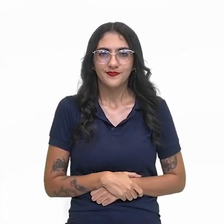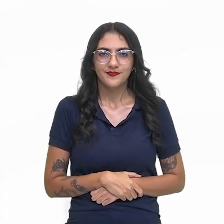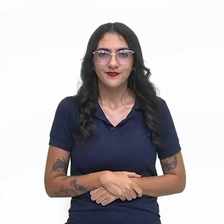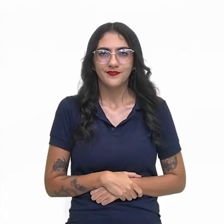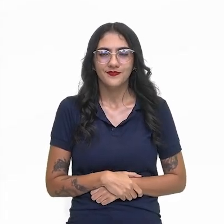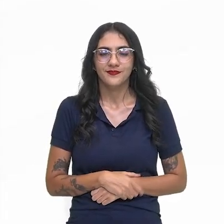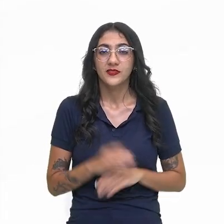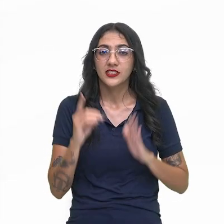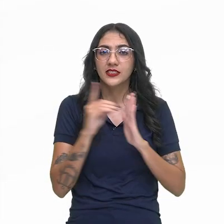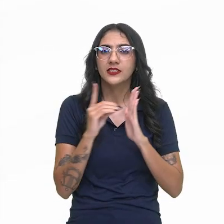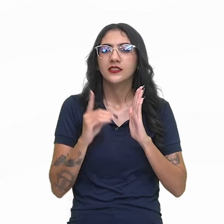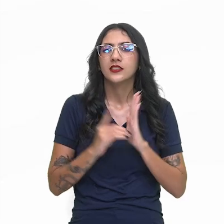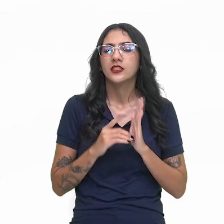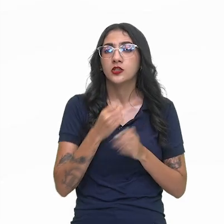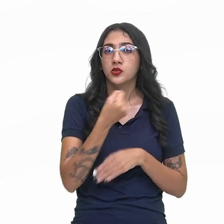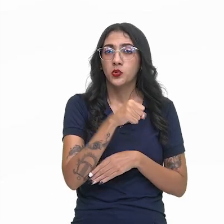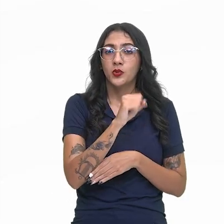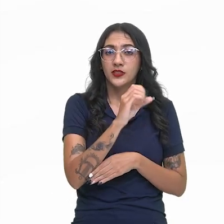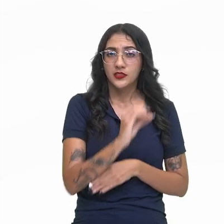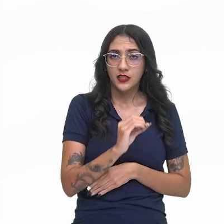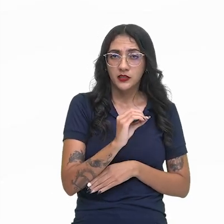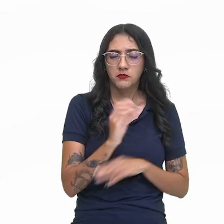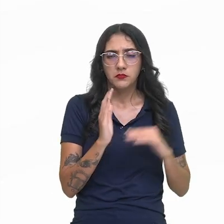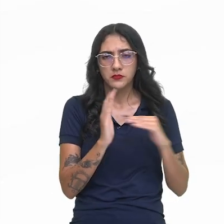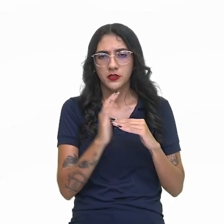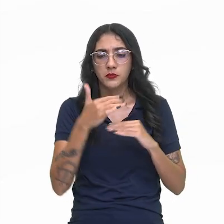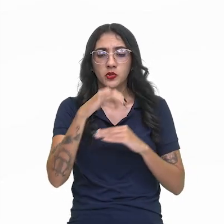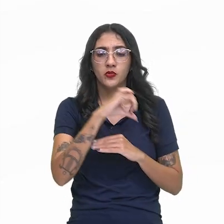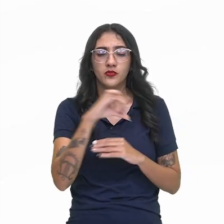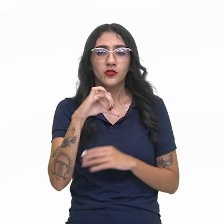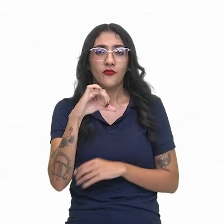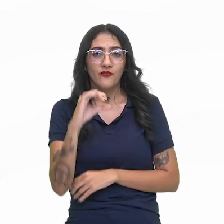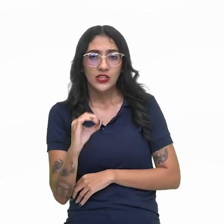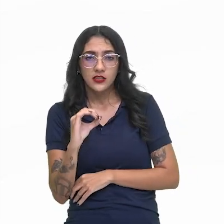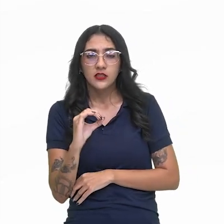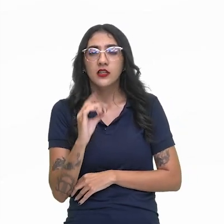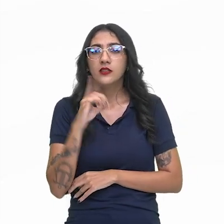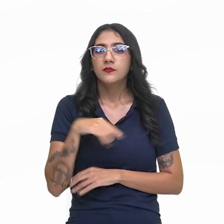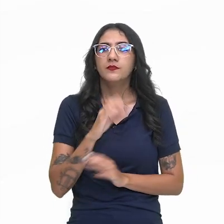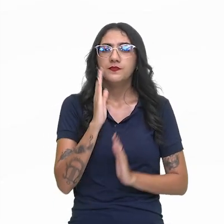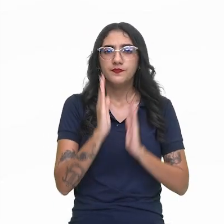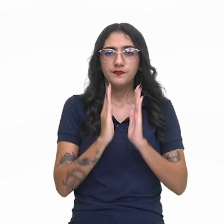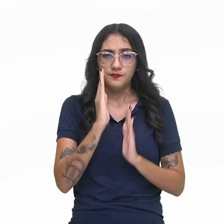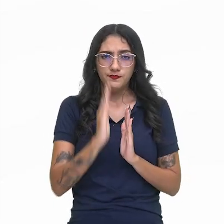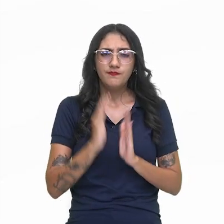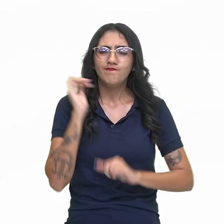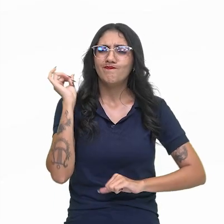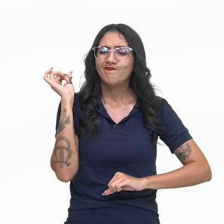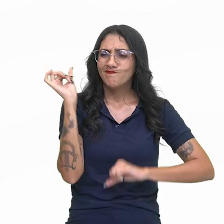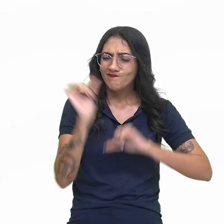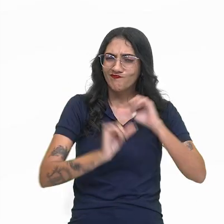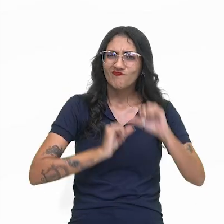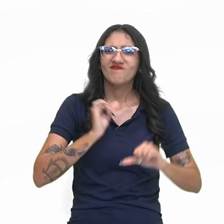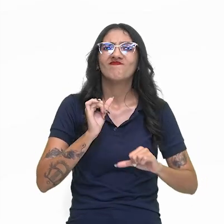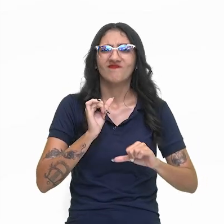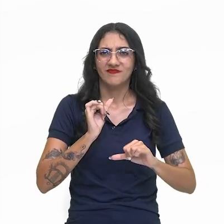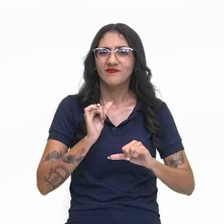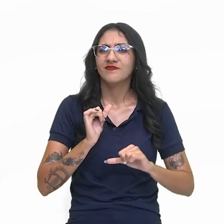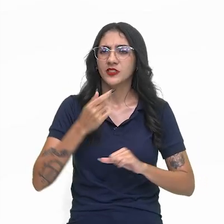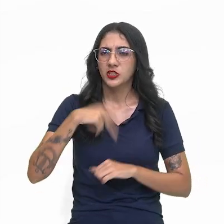de 1980 e 1990 foram um período de profundas transformações no